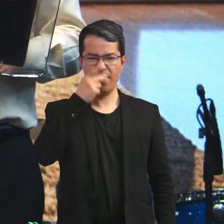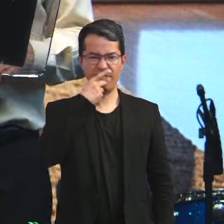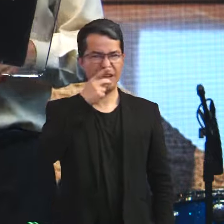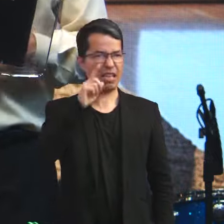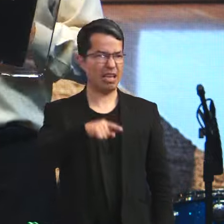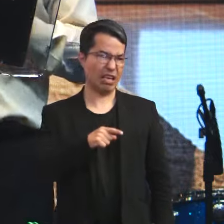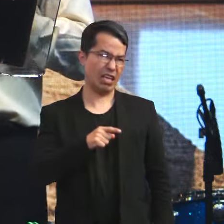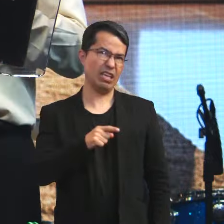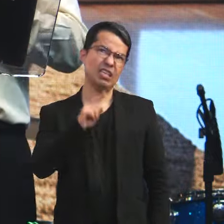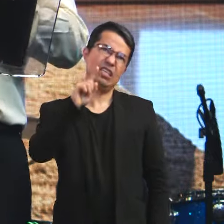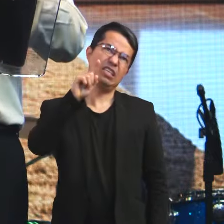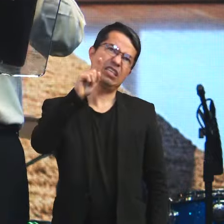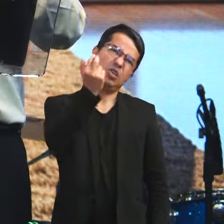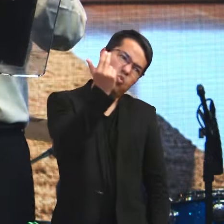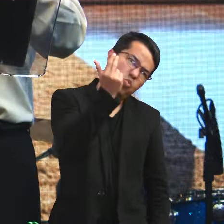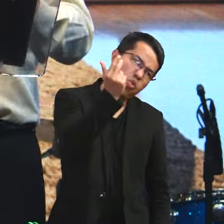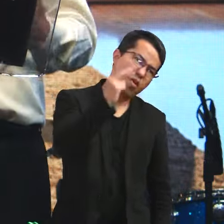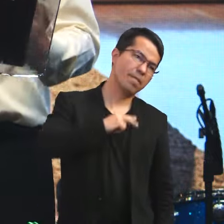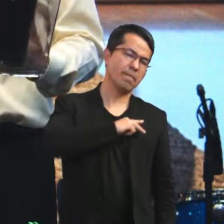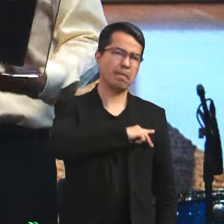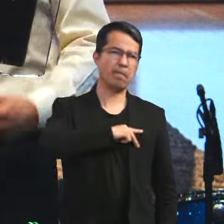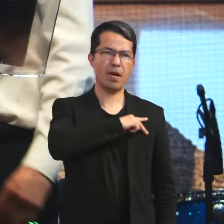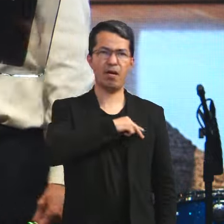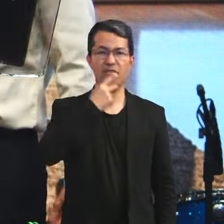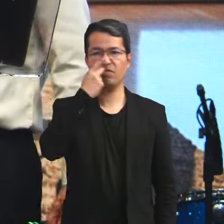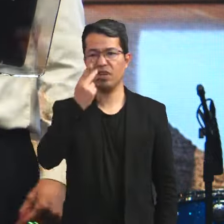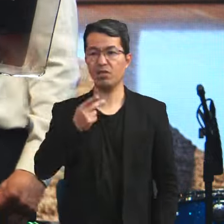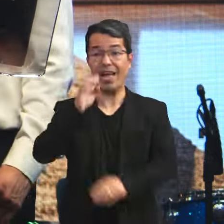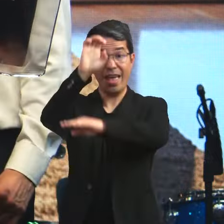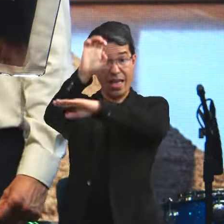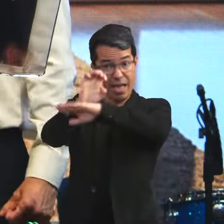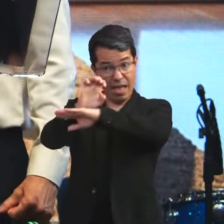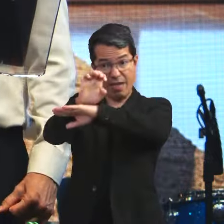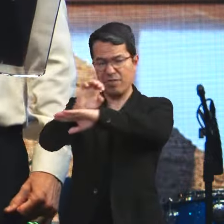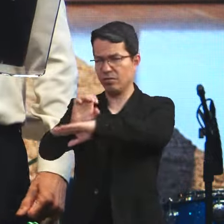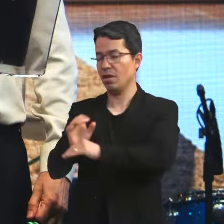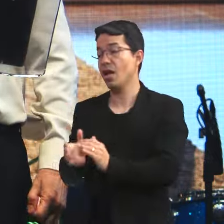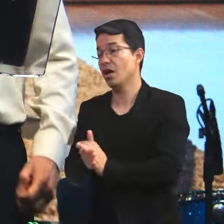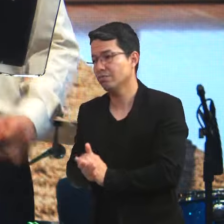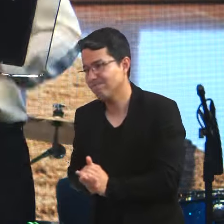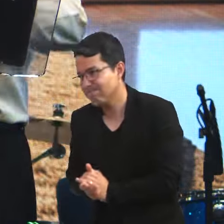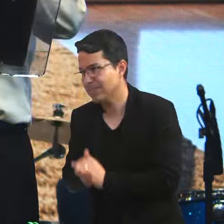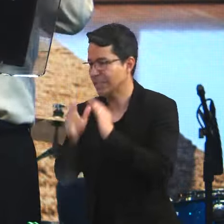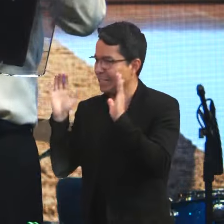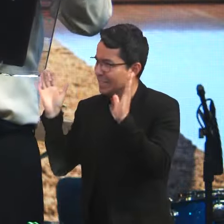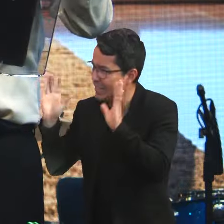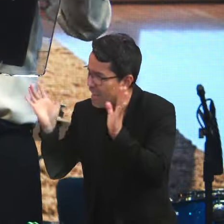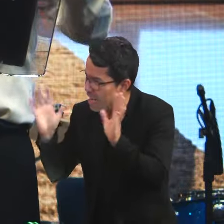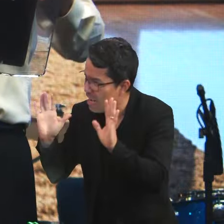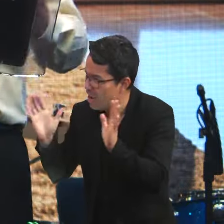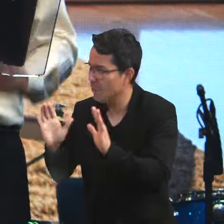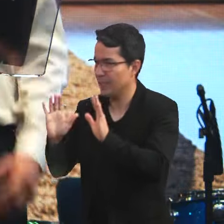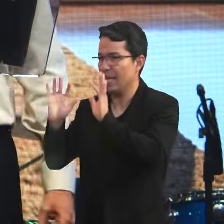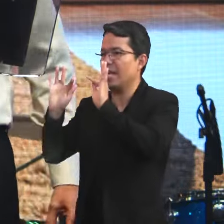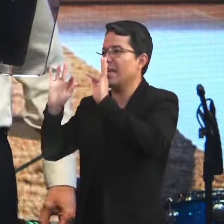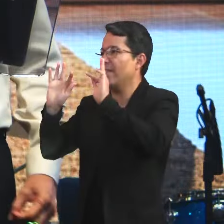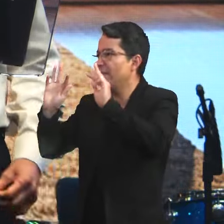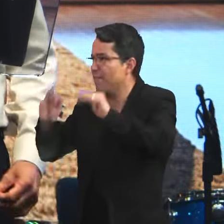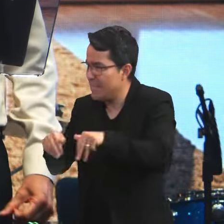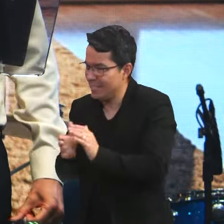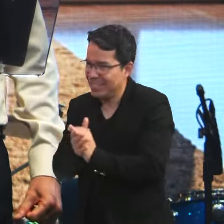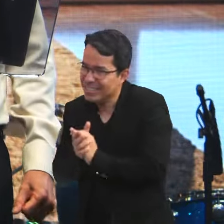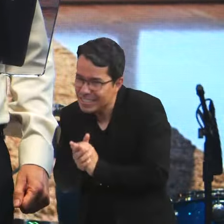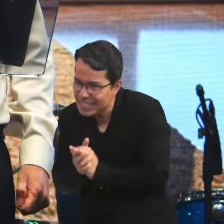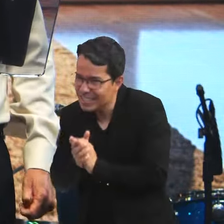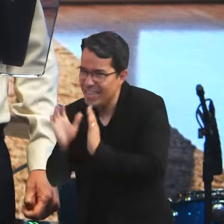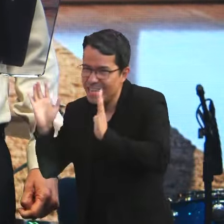Paulo ele se está despido de iG de se despedindo da Igreja de Éfeso per que representava igia de Éfeso mas